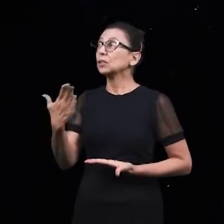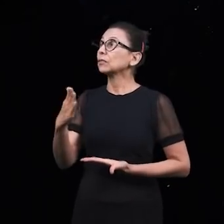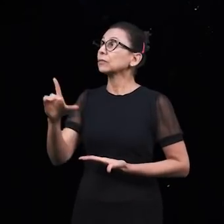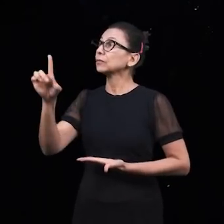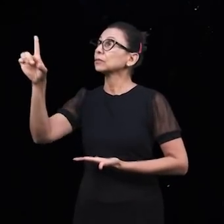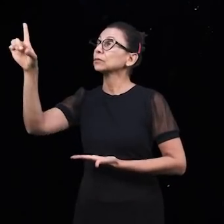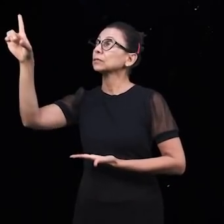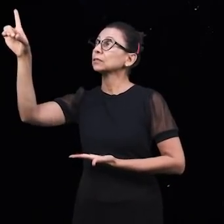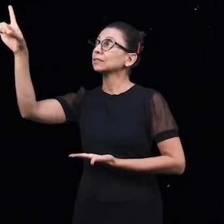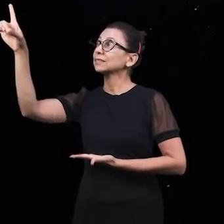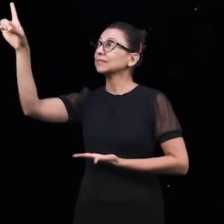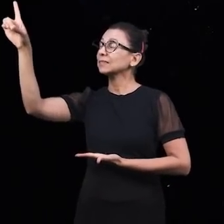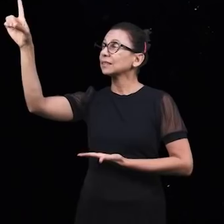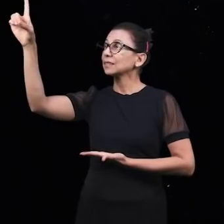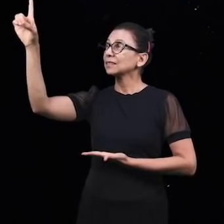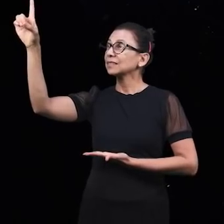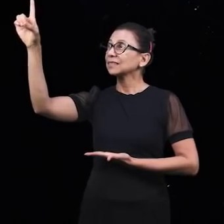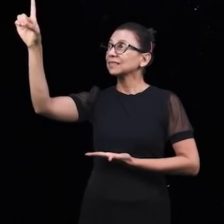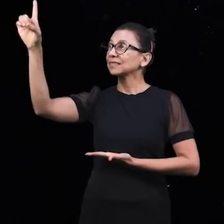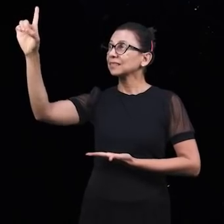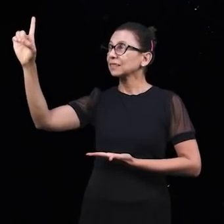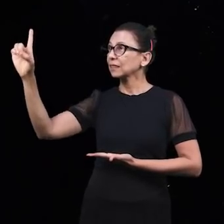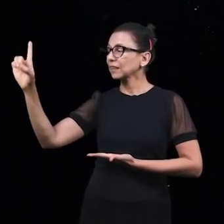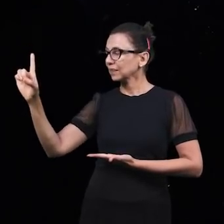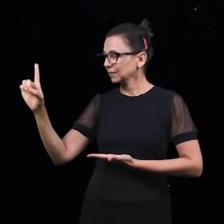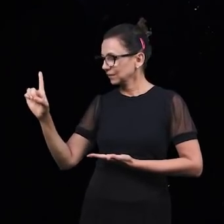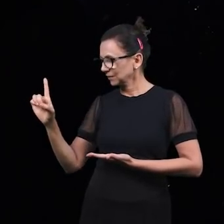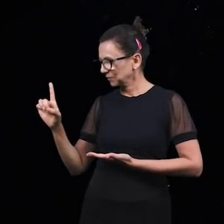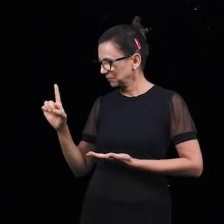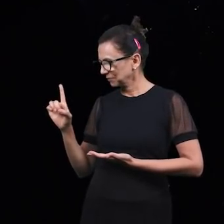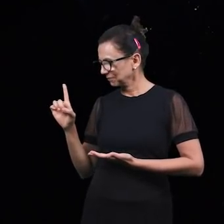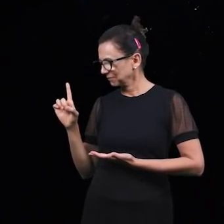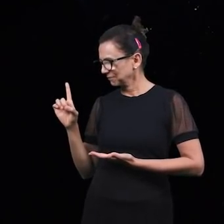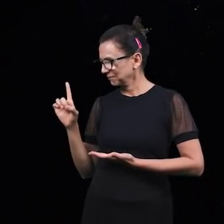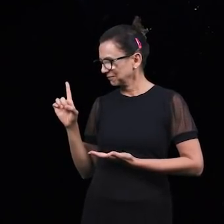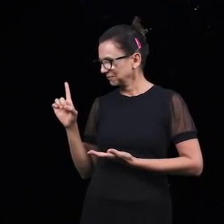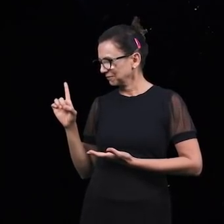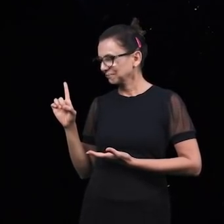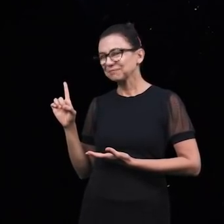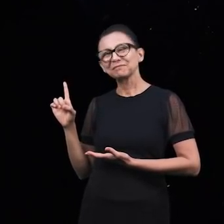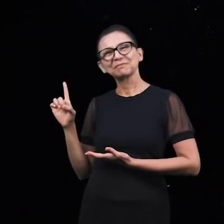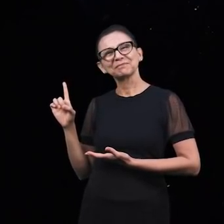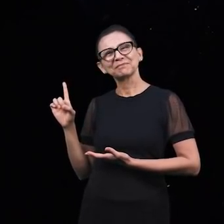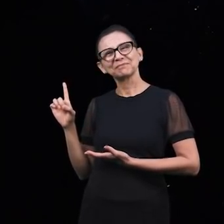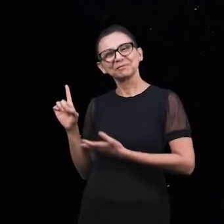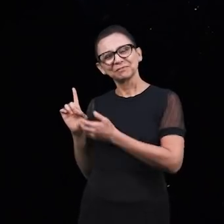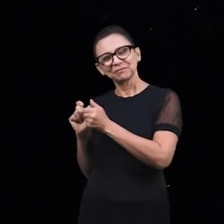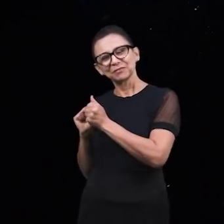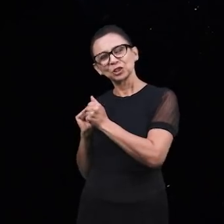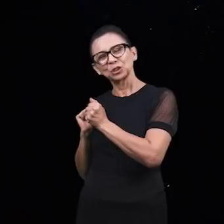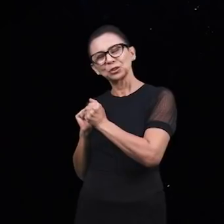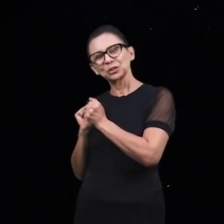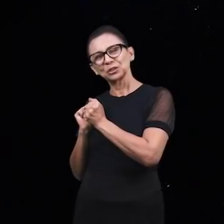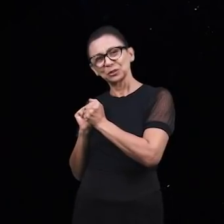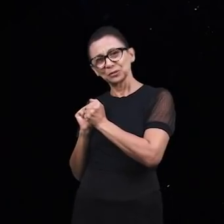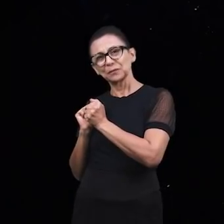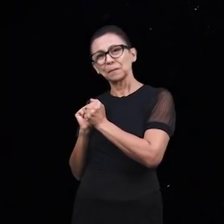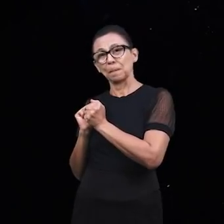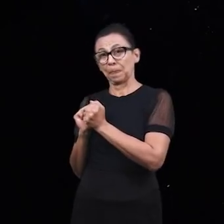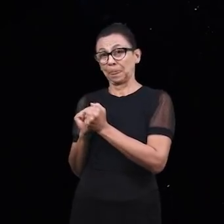Eu sirvo um Deus que ao meu lado está.